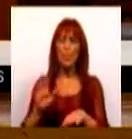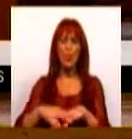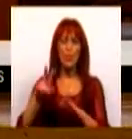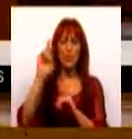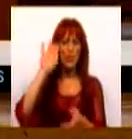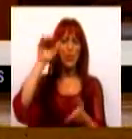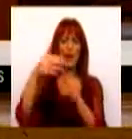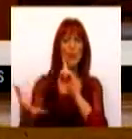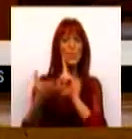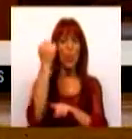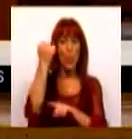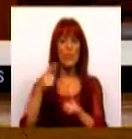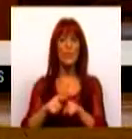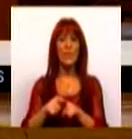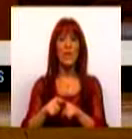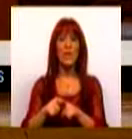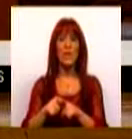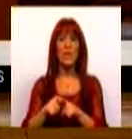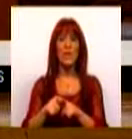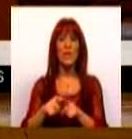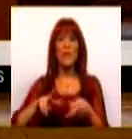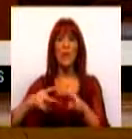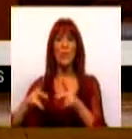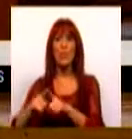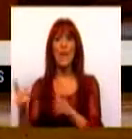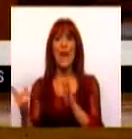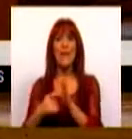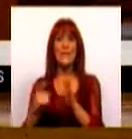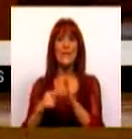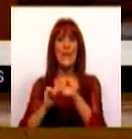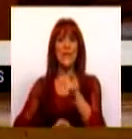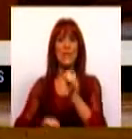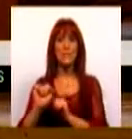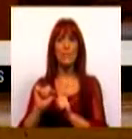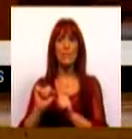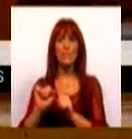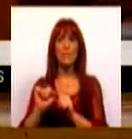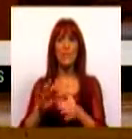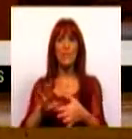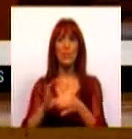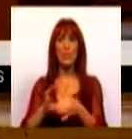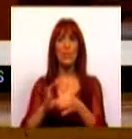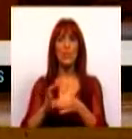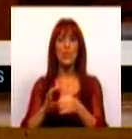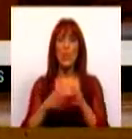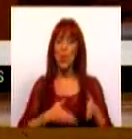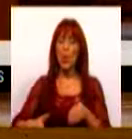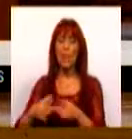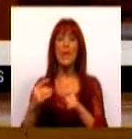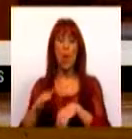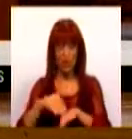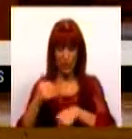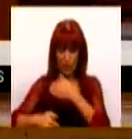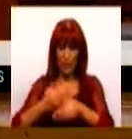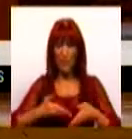resultados obtidos e com as atualizações necessárias, consolidam o percurso que temos